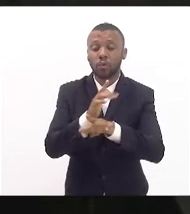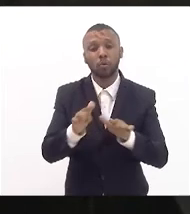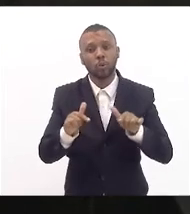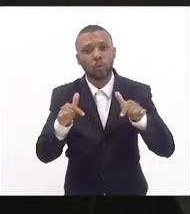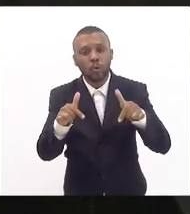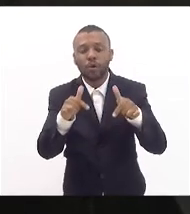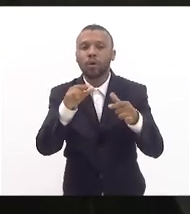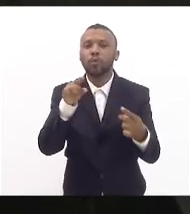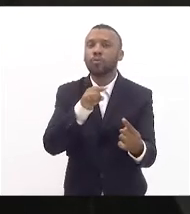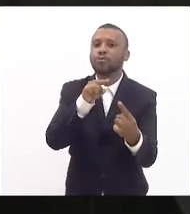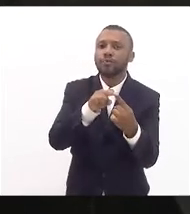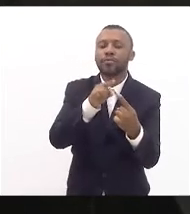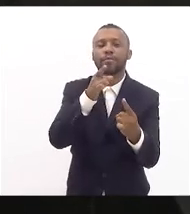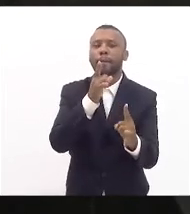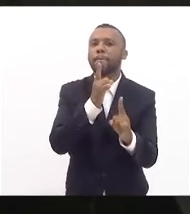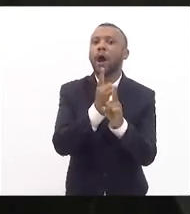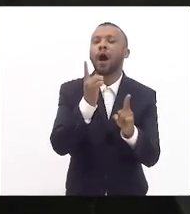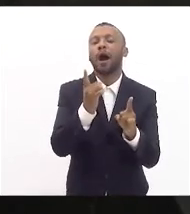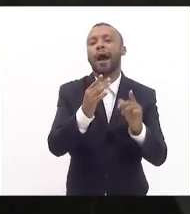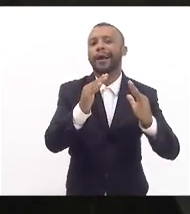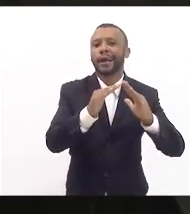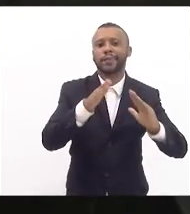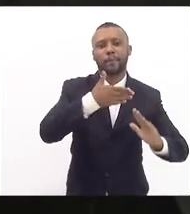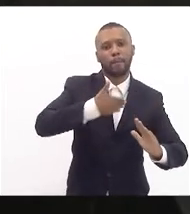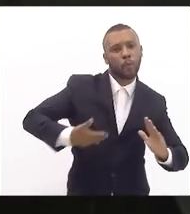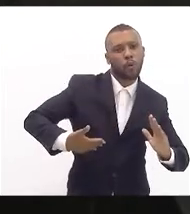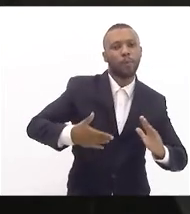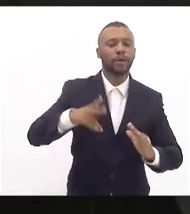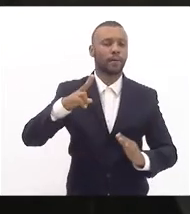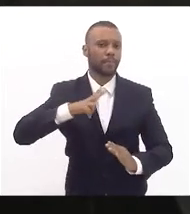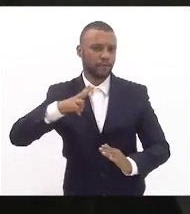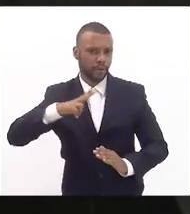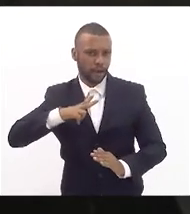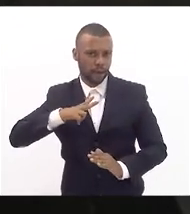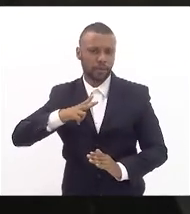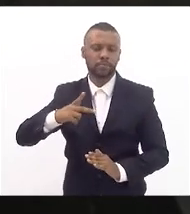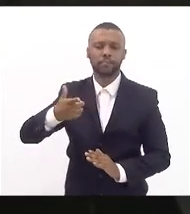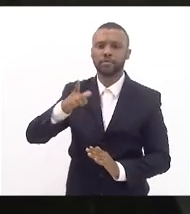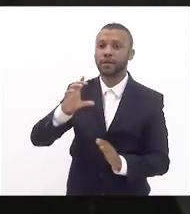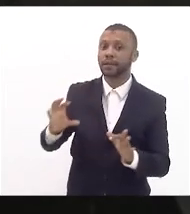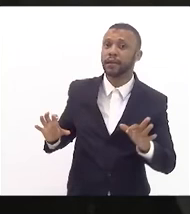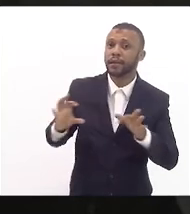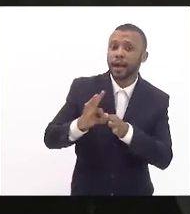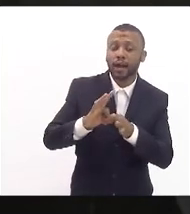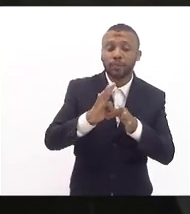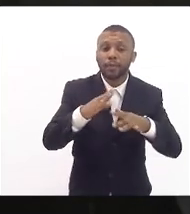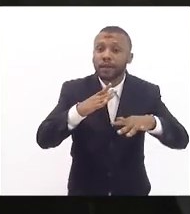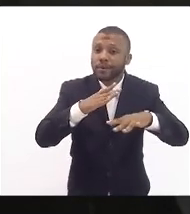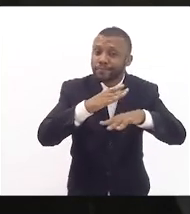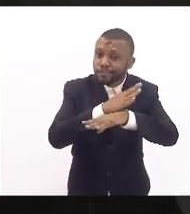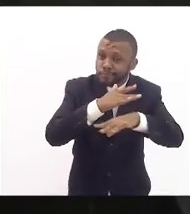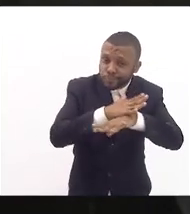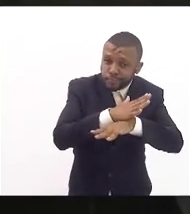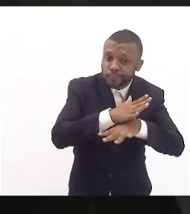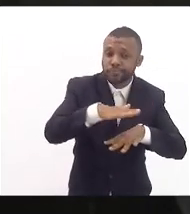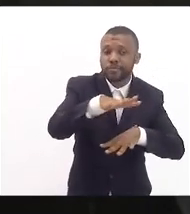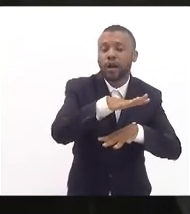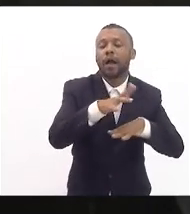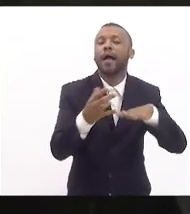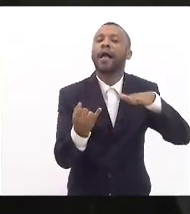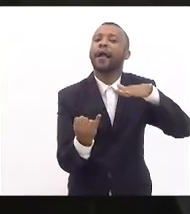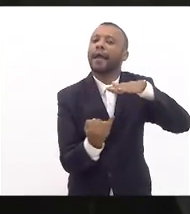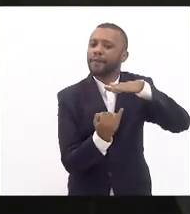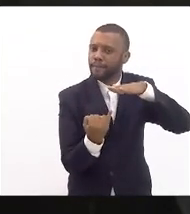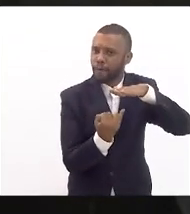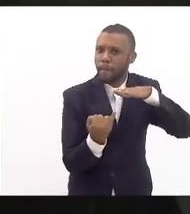a identificar os imóveis públicos e privados abrangidos pelo núcleo urbano informal, né,